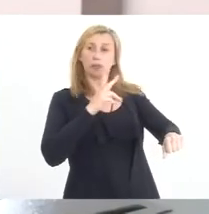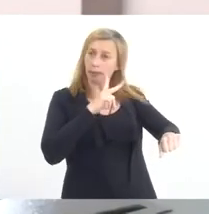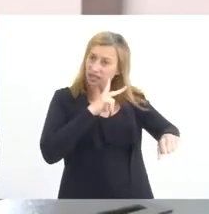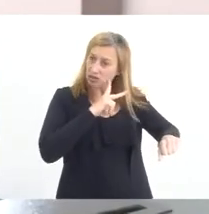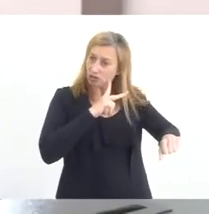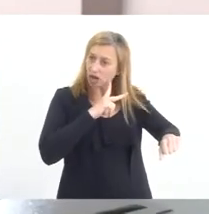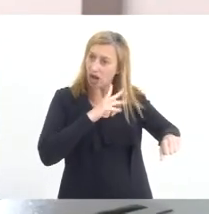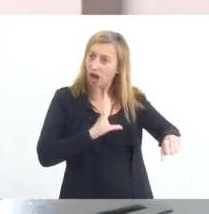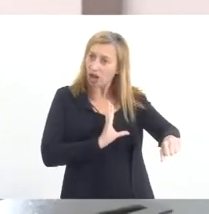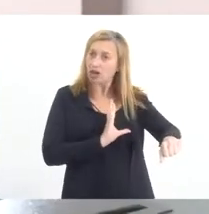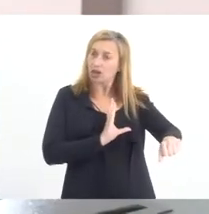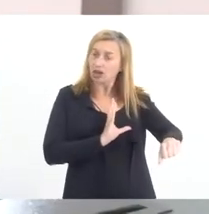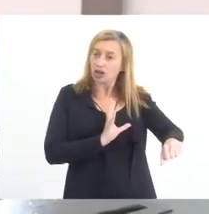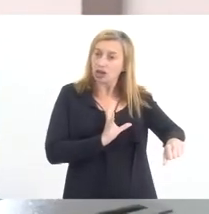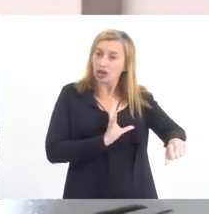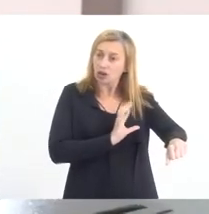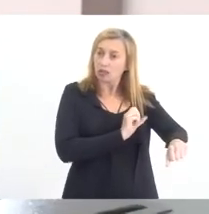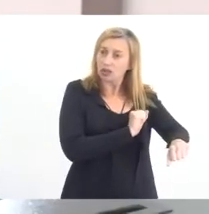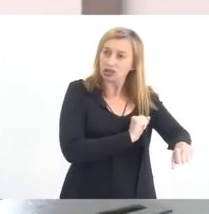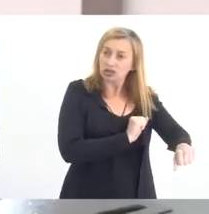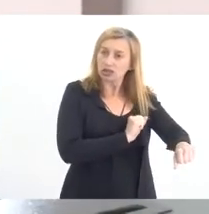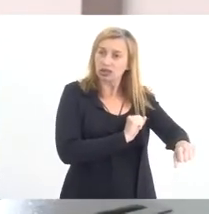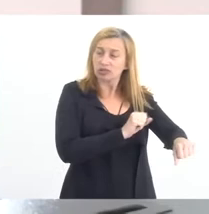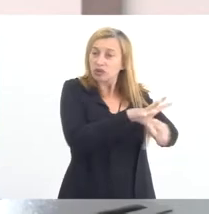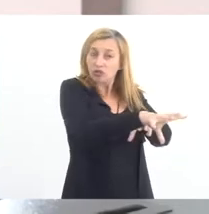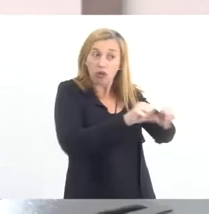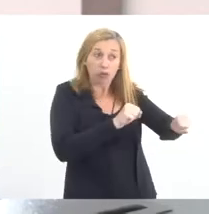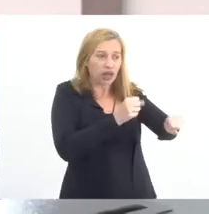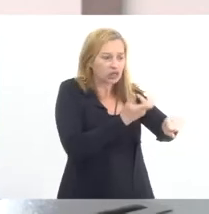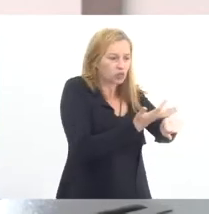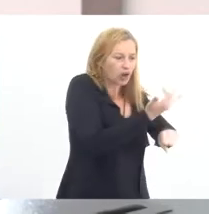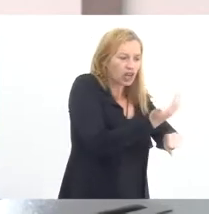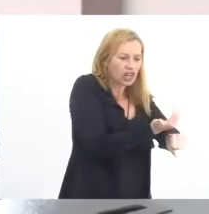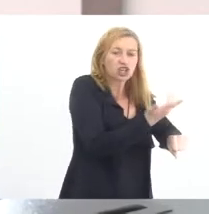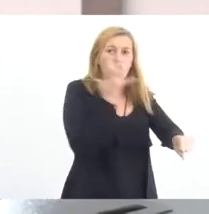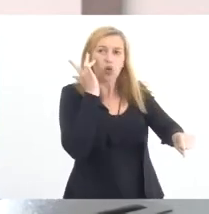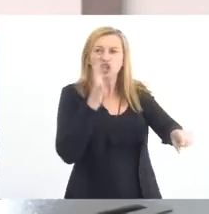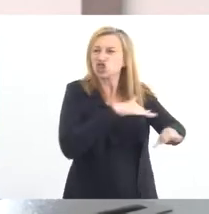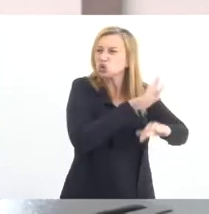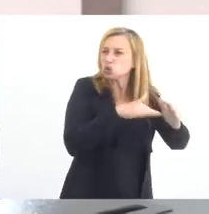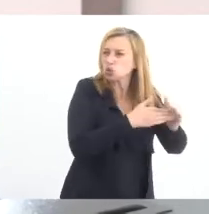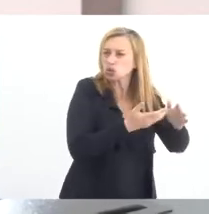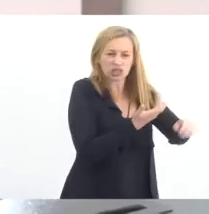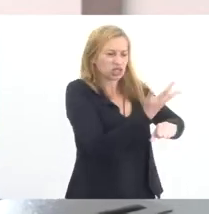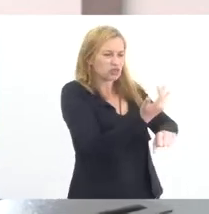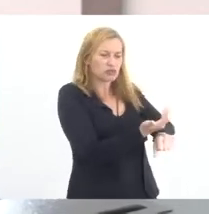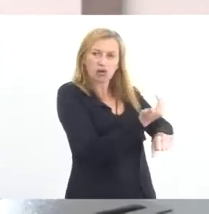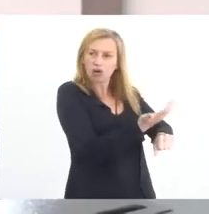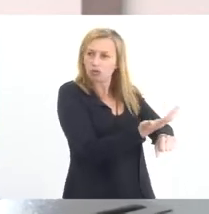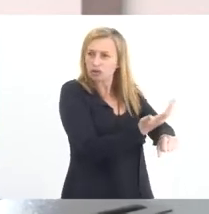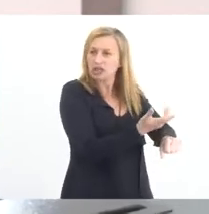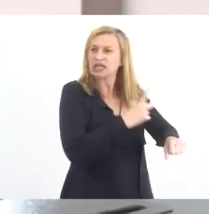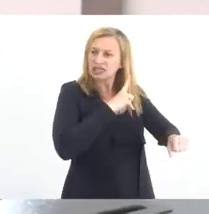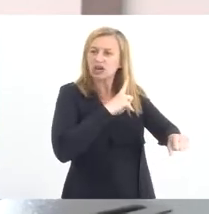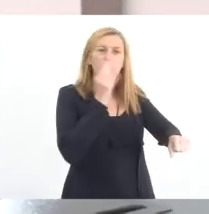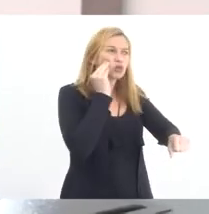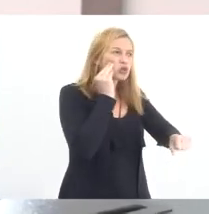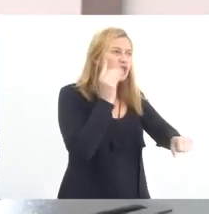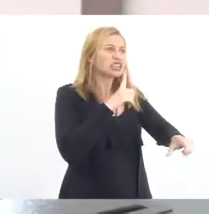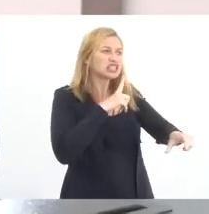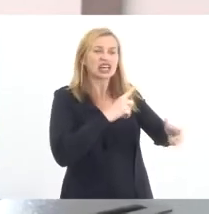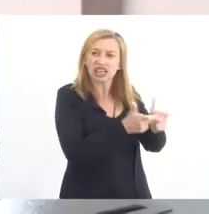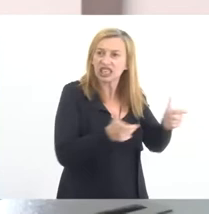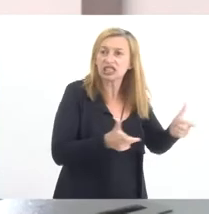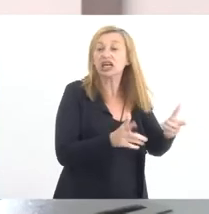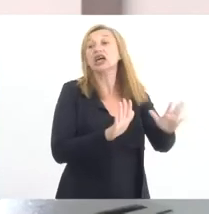particularmente, adoraria ter me formado na UERJ. Acho que todo mundo que se forma na UERJ tem grandes oportunidades. É claro que